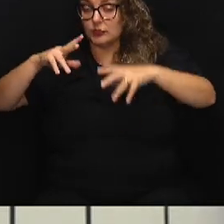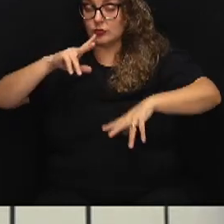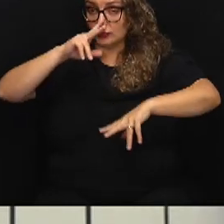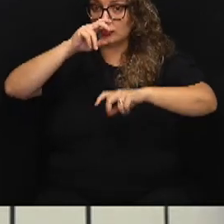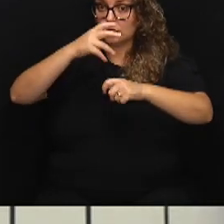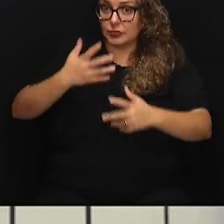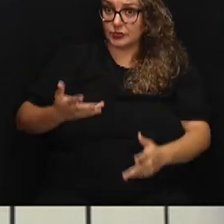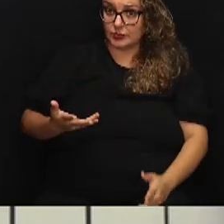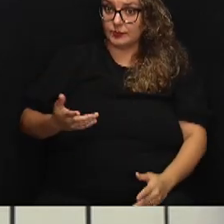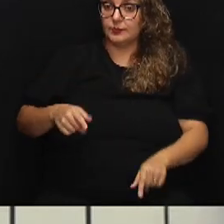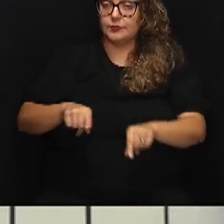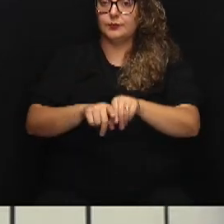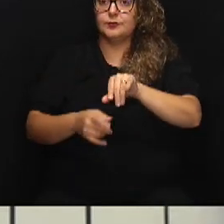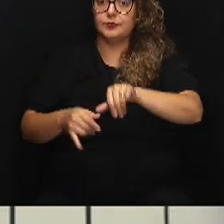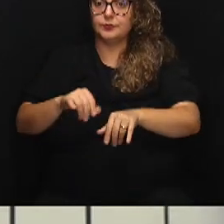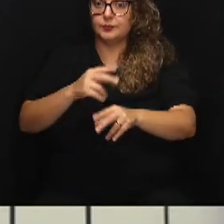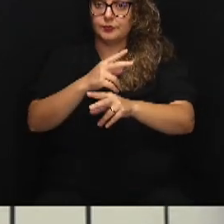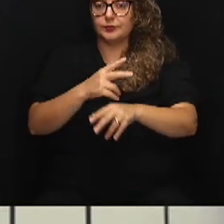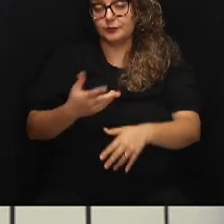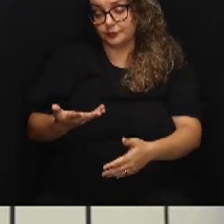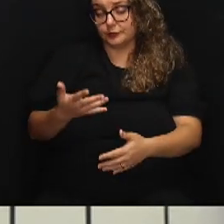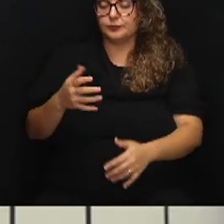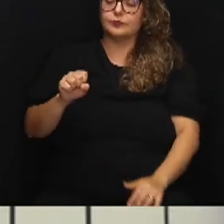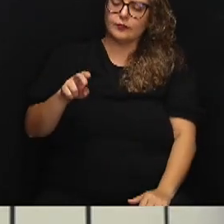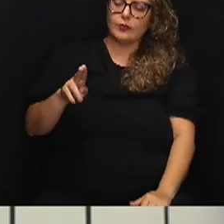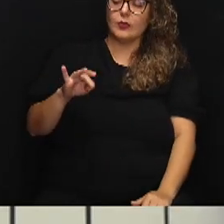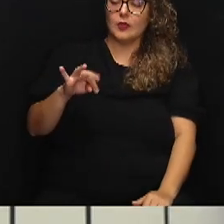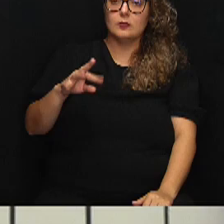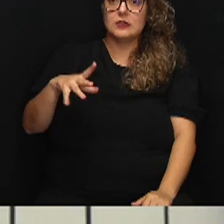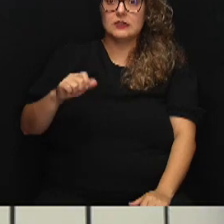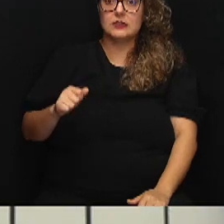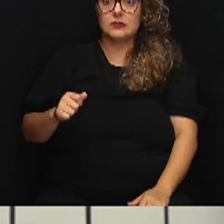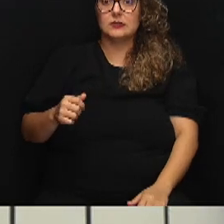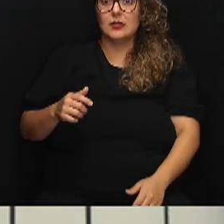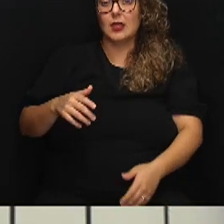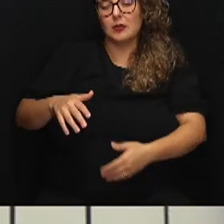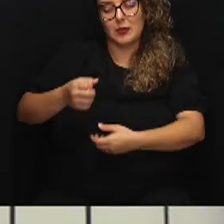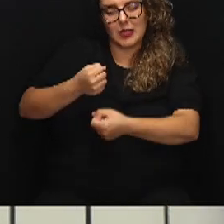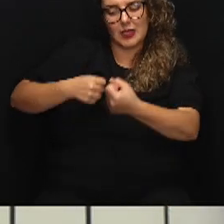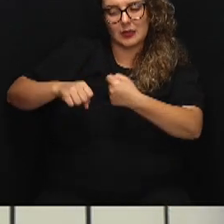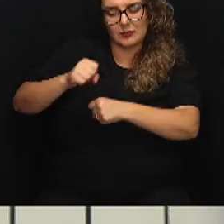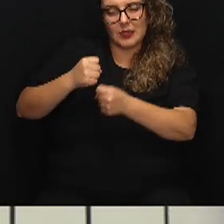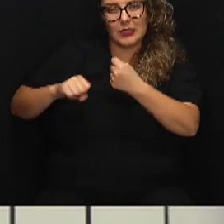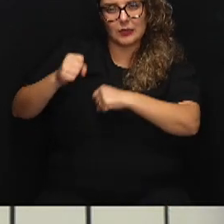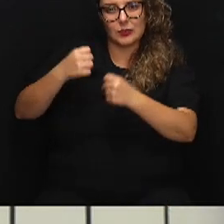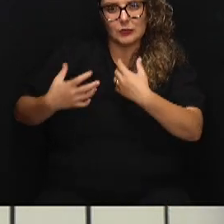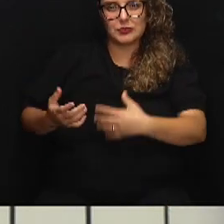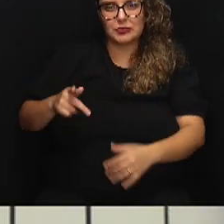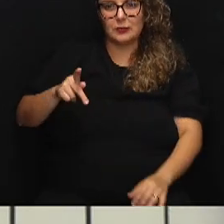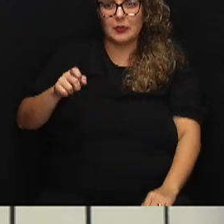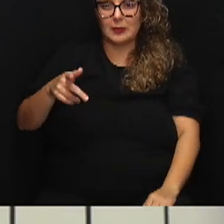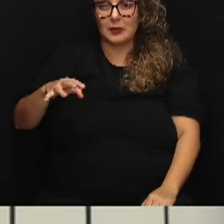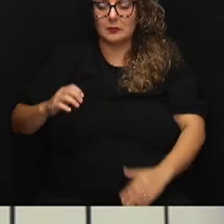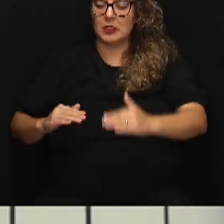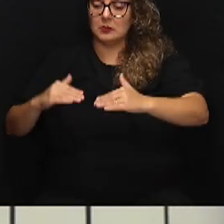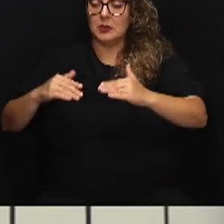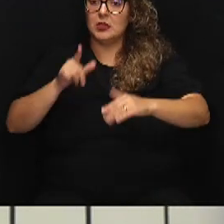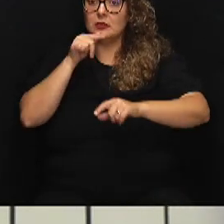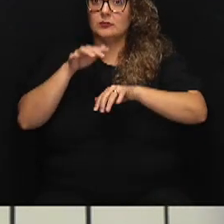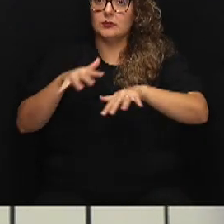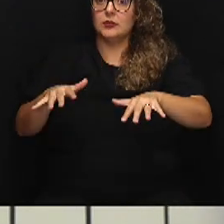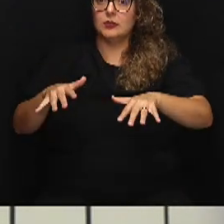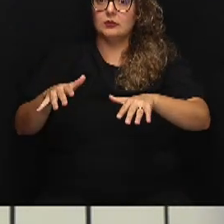a substância utiliza um refúgio da indústria de papelão e auxilia no equilíbrio hídrico e